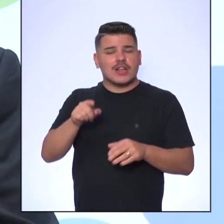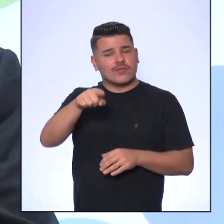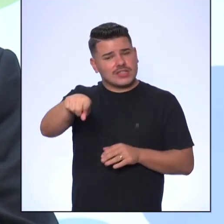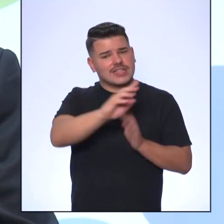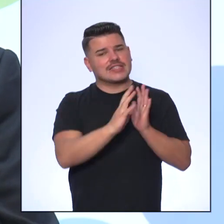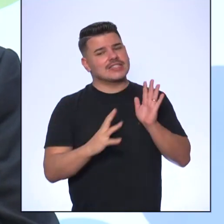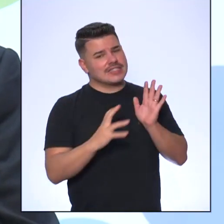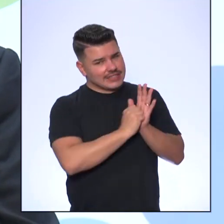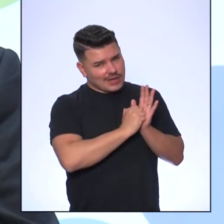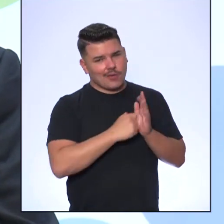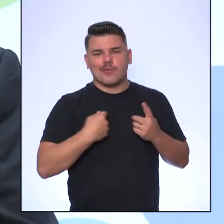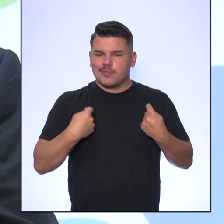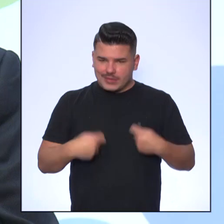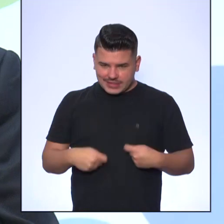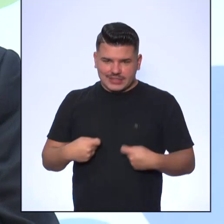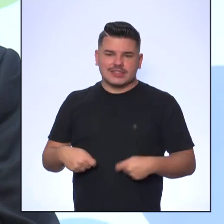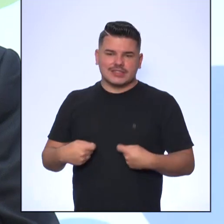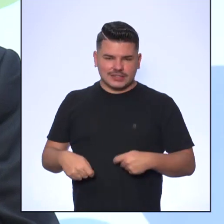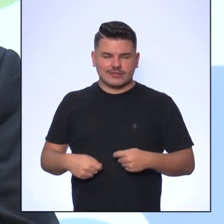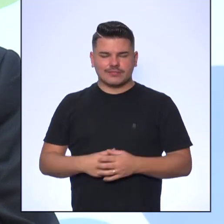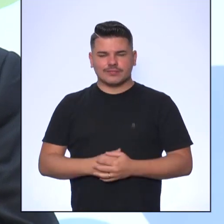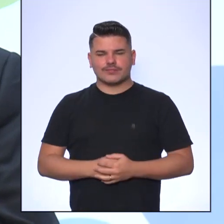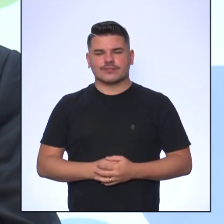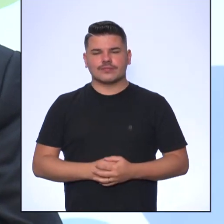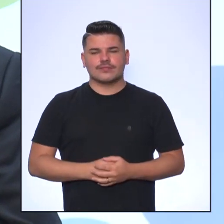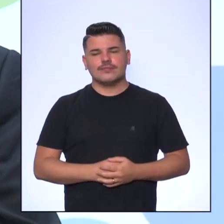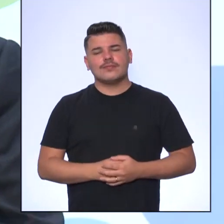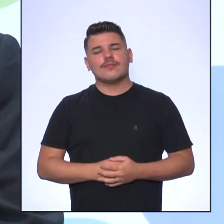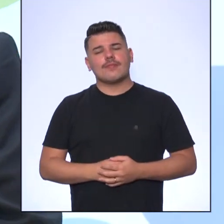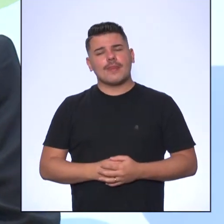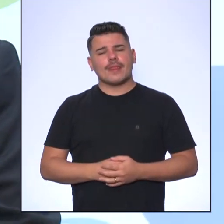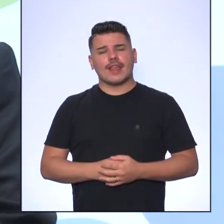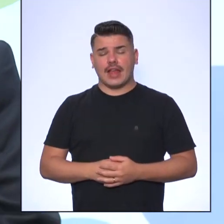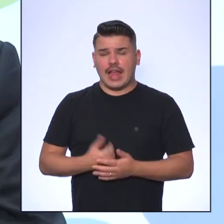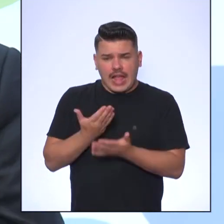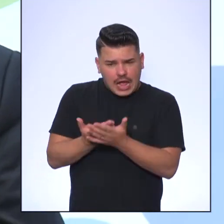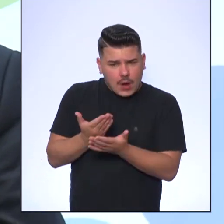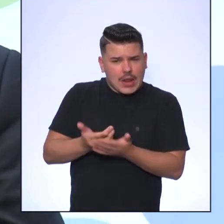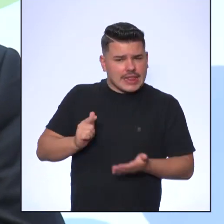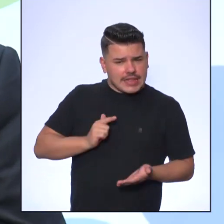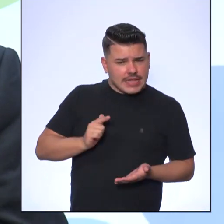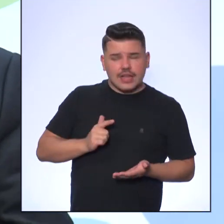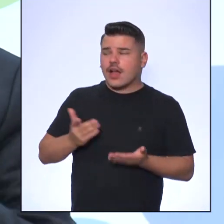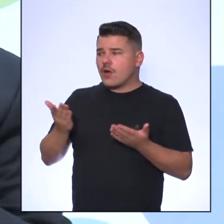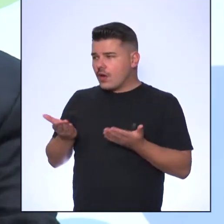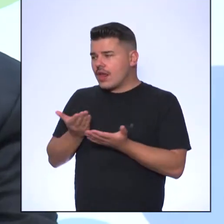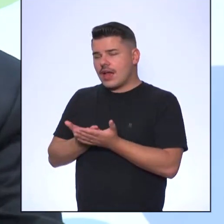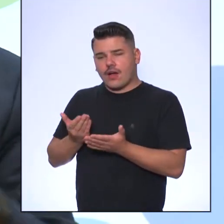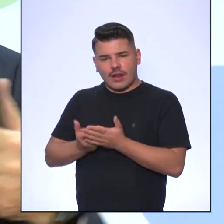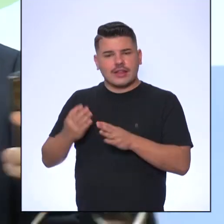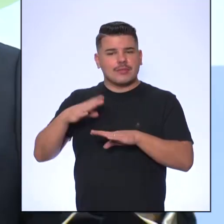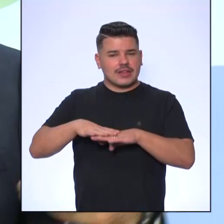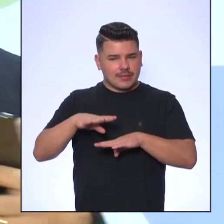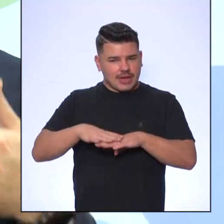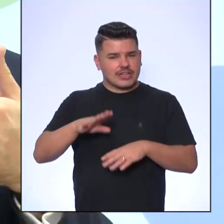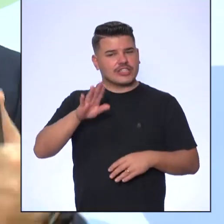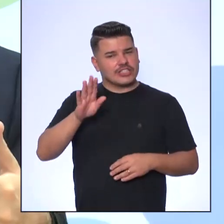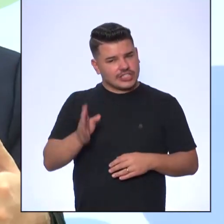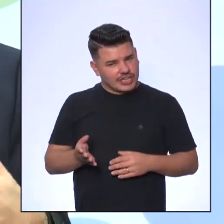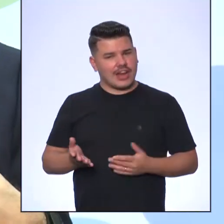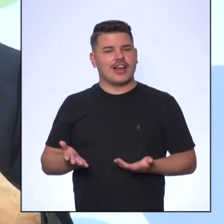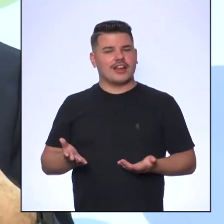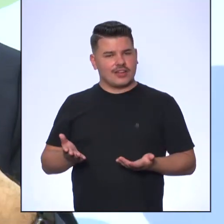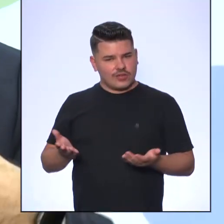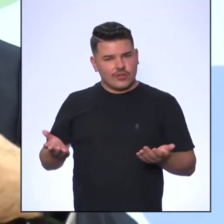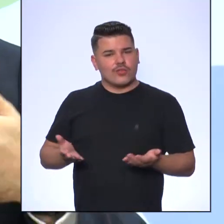fazer a inscrição do Enem. E aí tem alguns problemas. Vai ter aula, a gente acabou de ter uma aula de matemática, o Seide volta aqui com a gente.